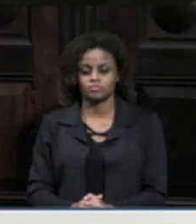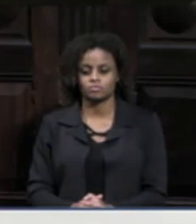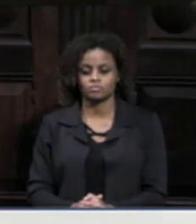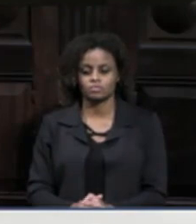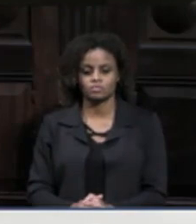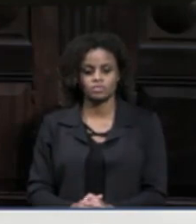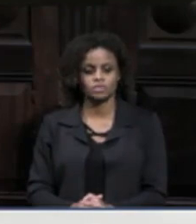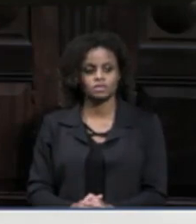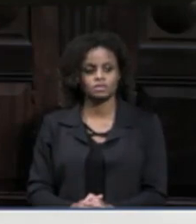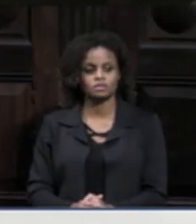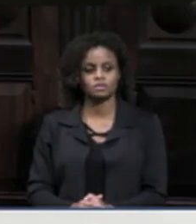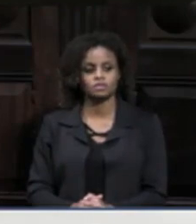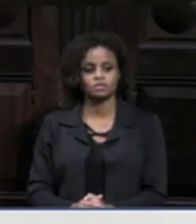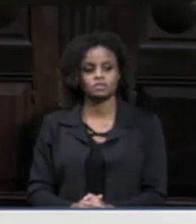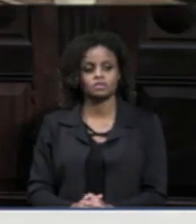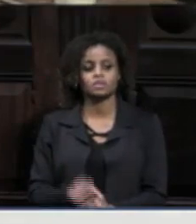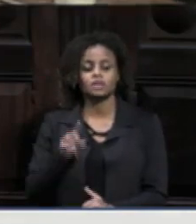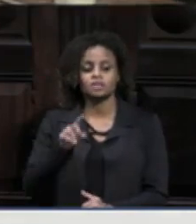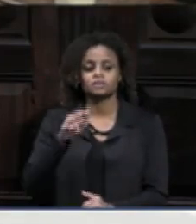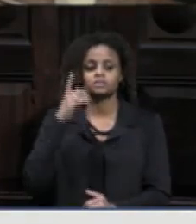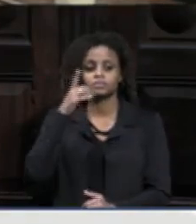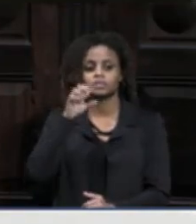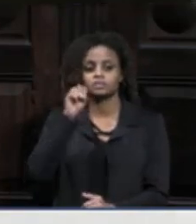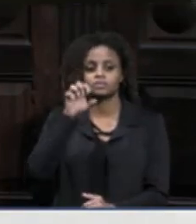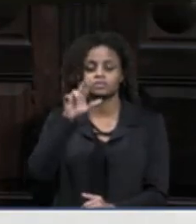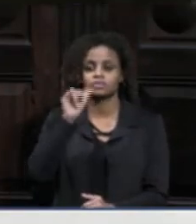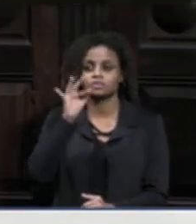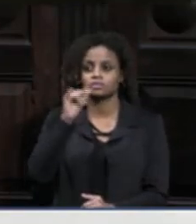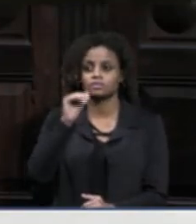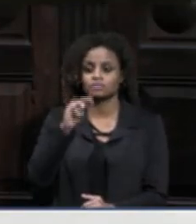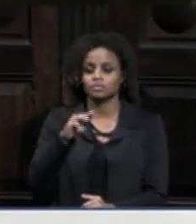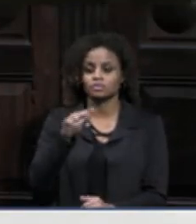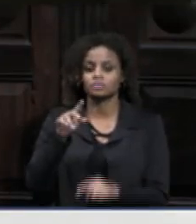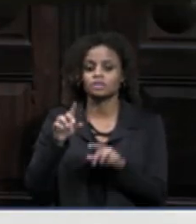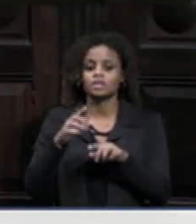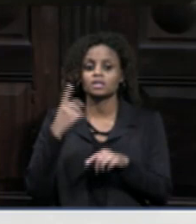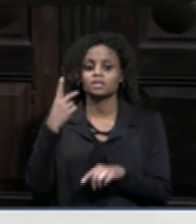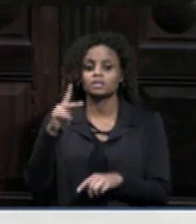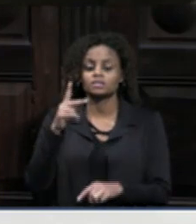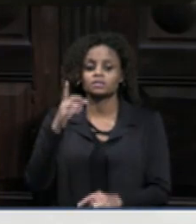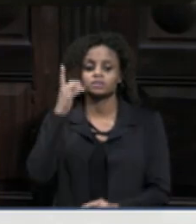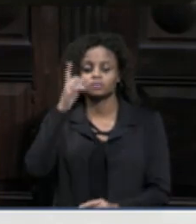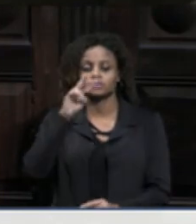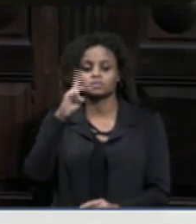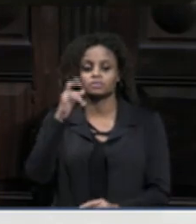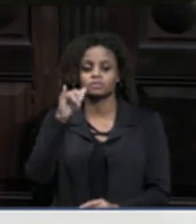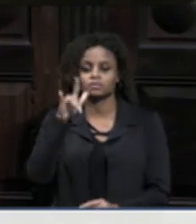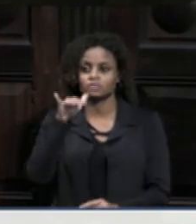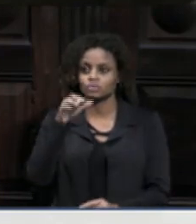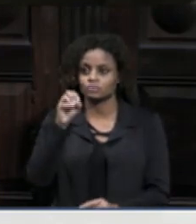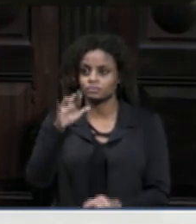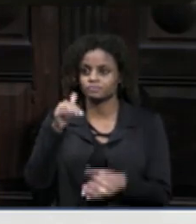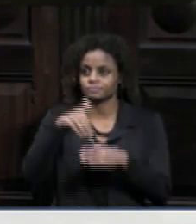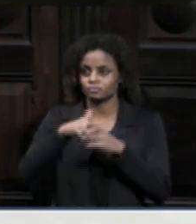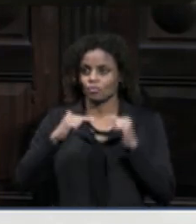Deputado Flávio Serafim. Abstenção minha do deputado Eliomar. Eliomar, abstenção. Flávio Serafim, abstenção. Anuncio o projeto de